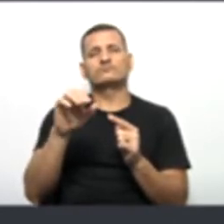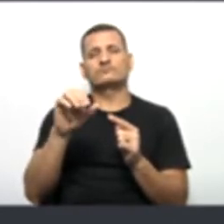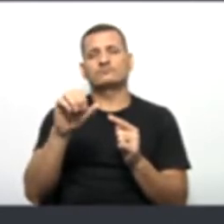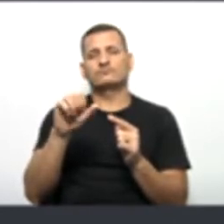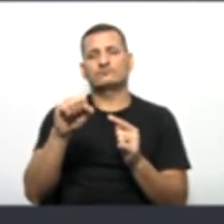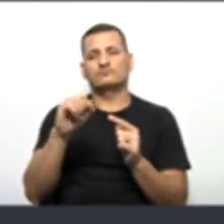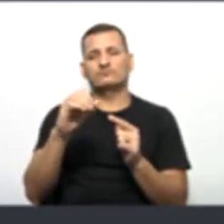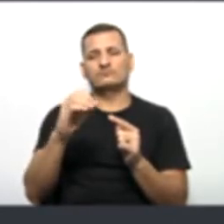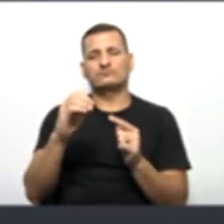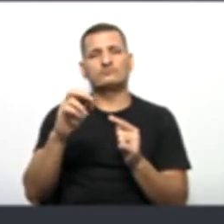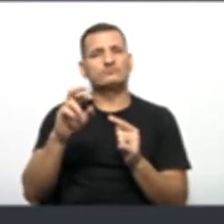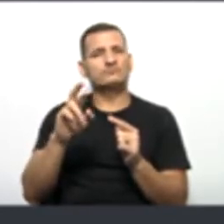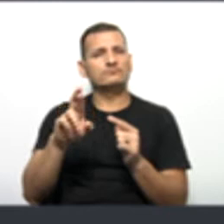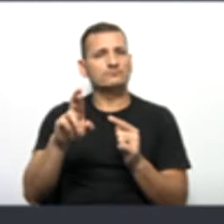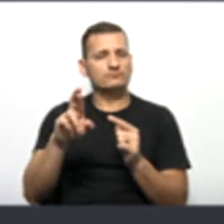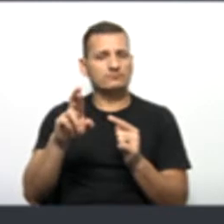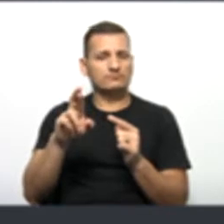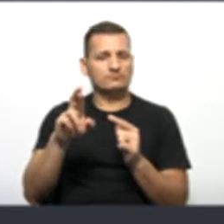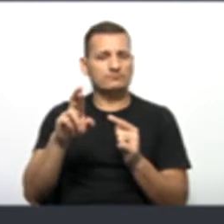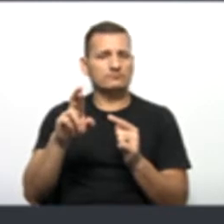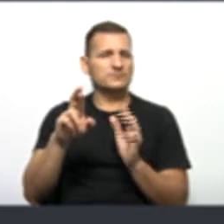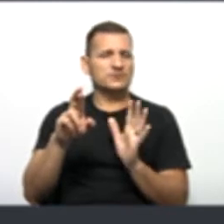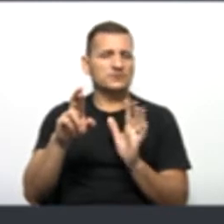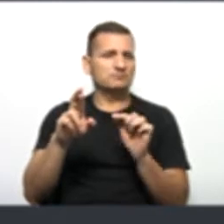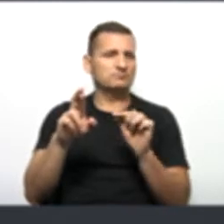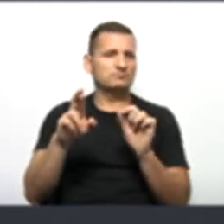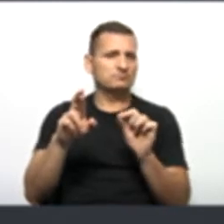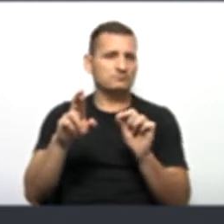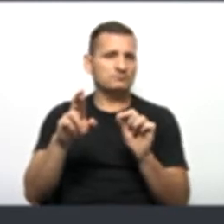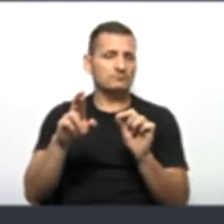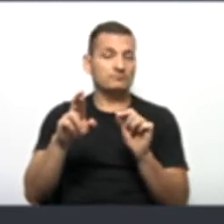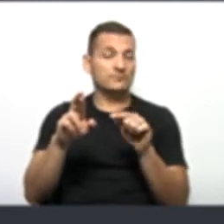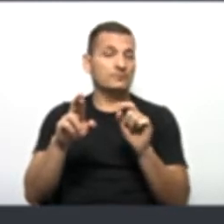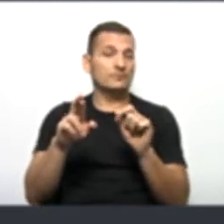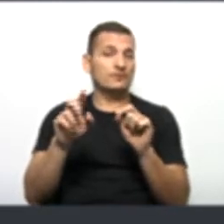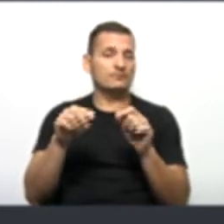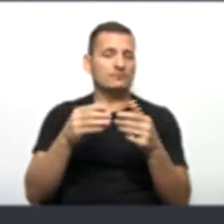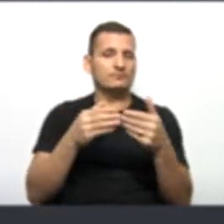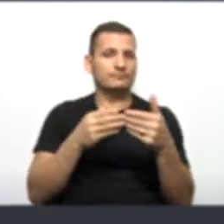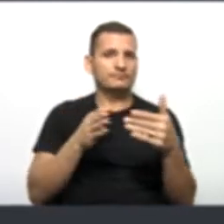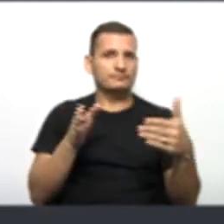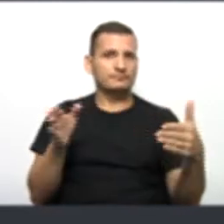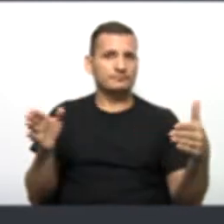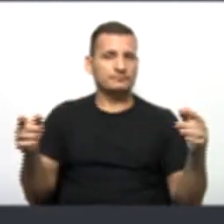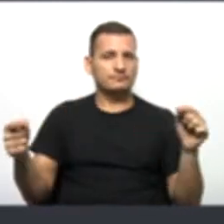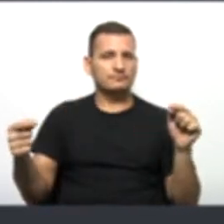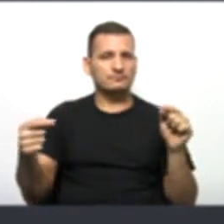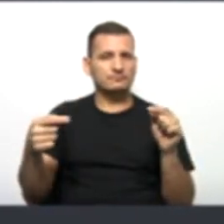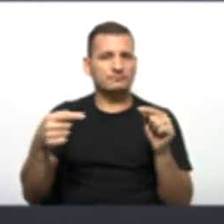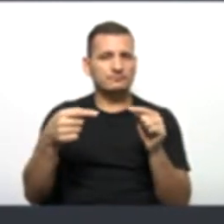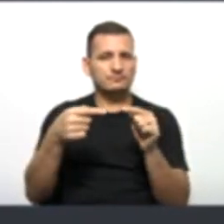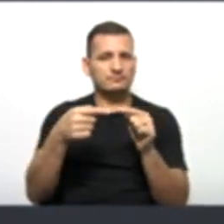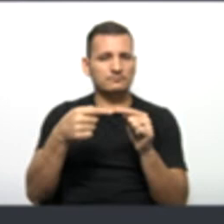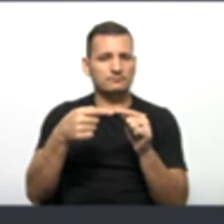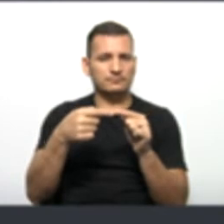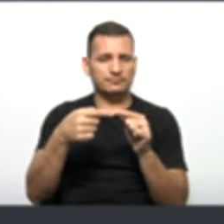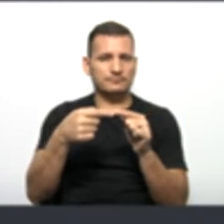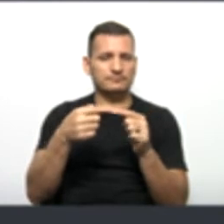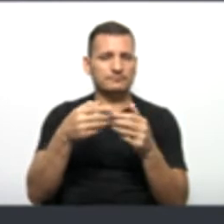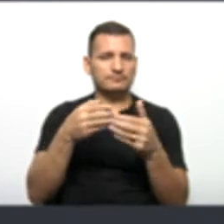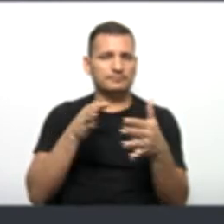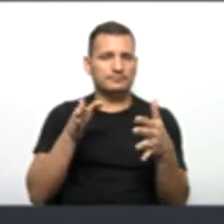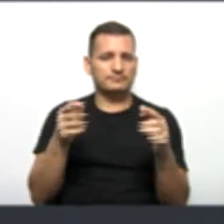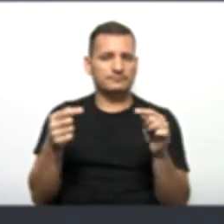ele faz isso gente é ele está abrindo uma conexão certo então ele faz a abertura da conexão